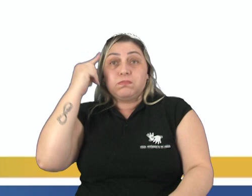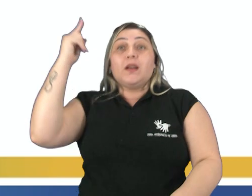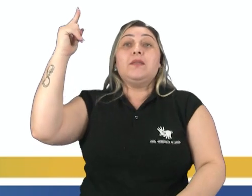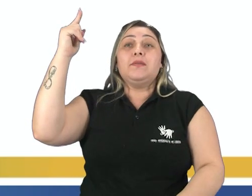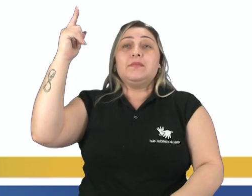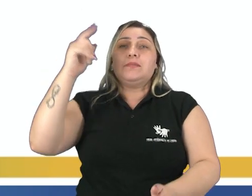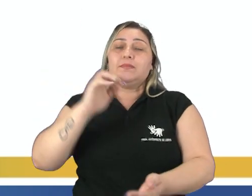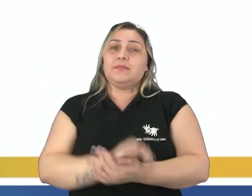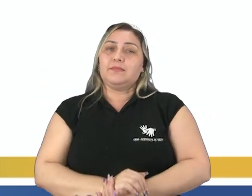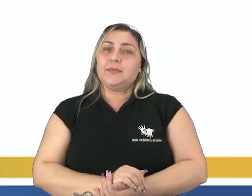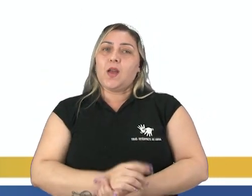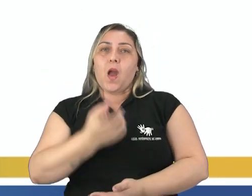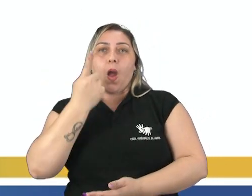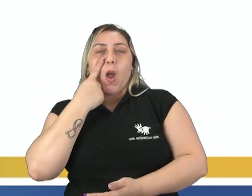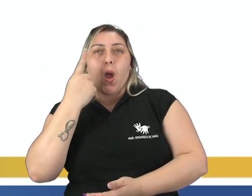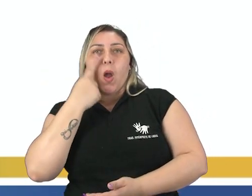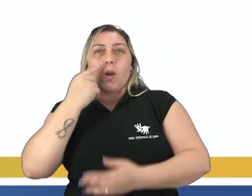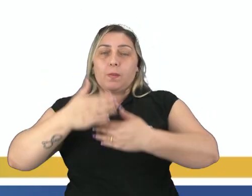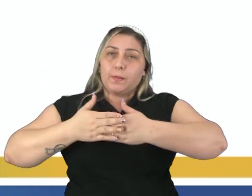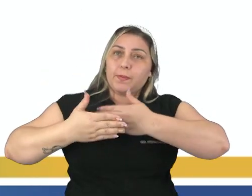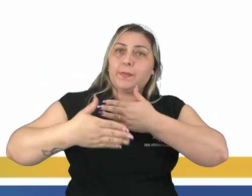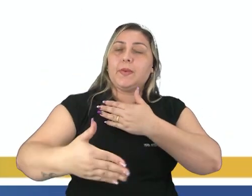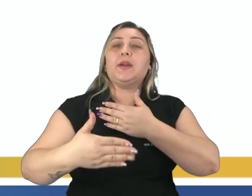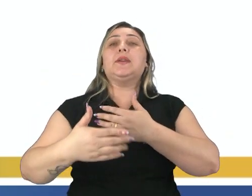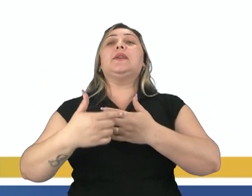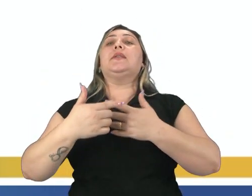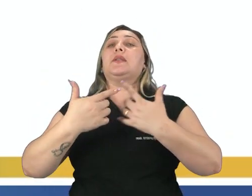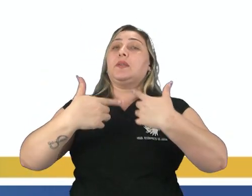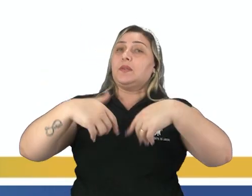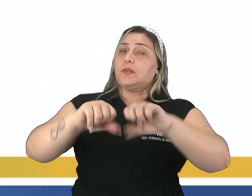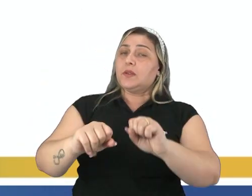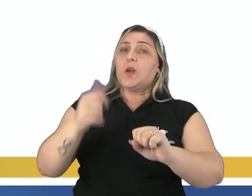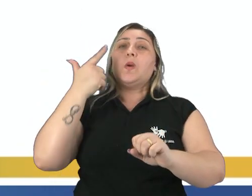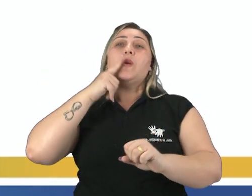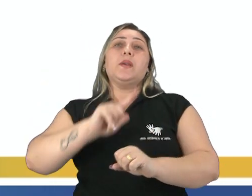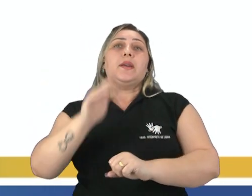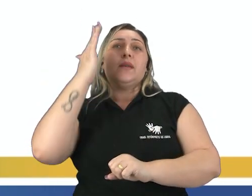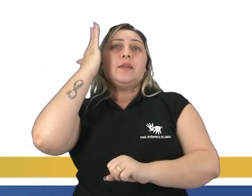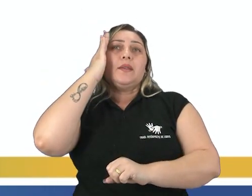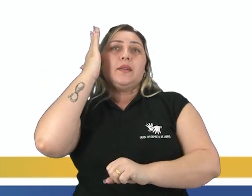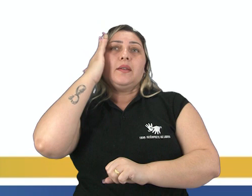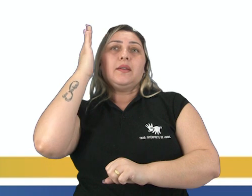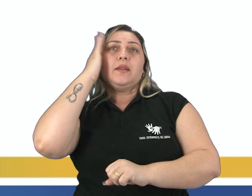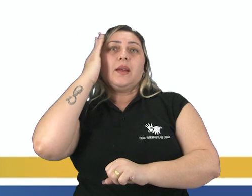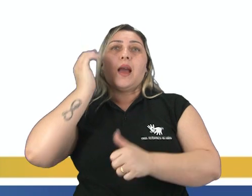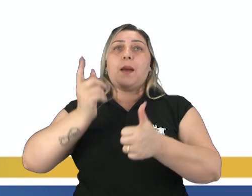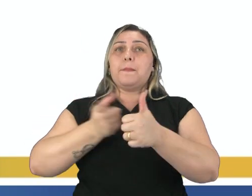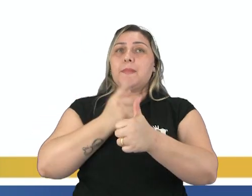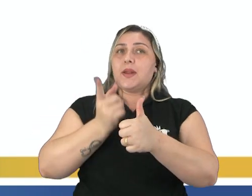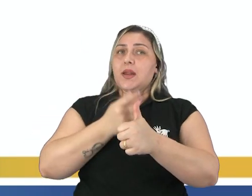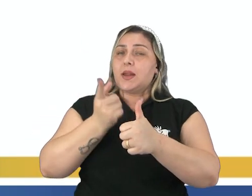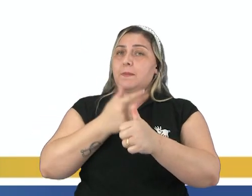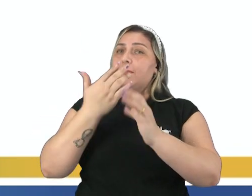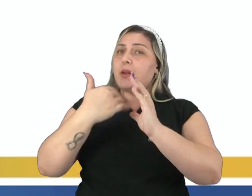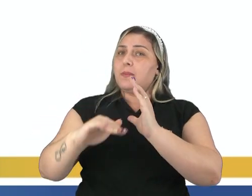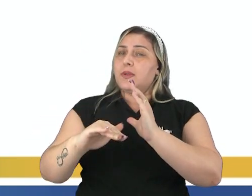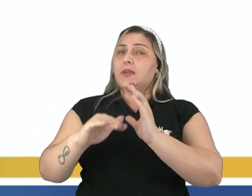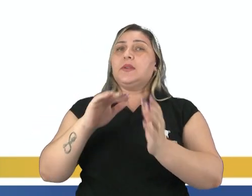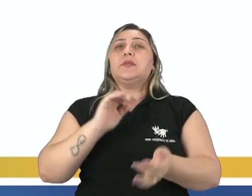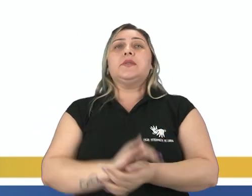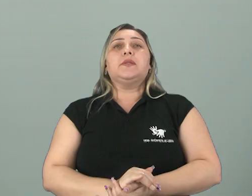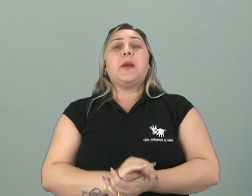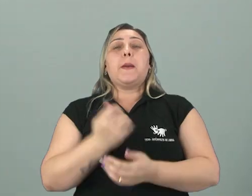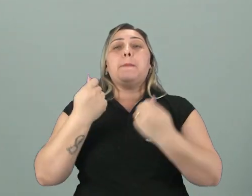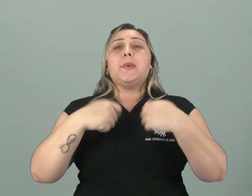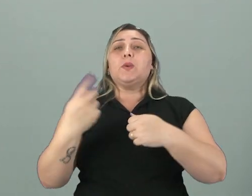só, a partir dessa outra linguagem, eu consigo complementar a primeira mensagem. Então veja que eu